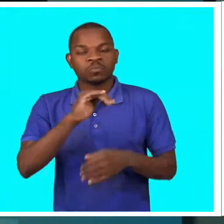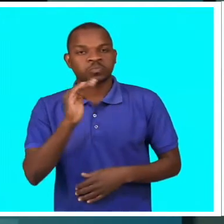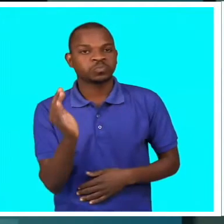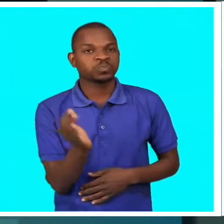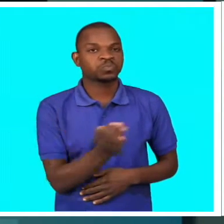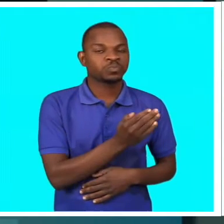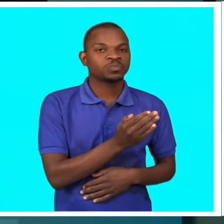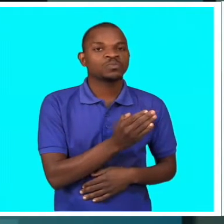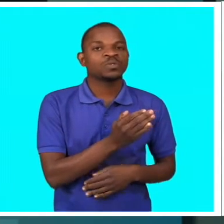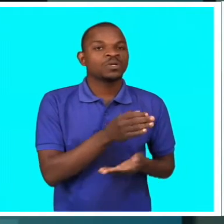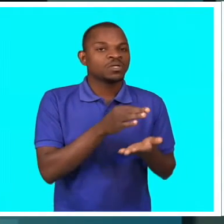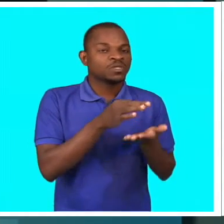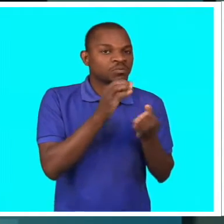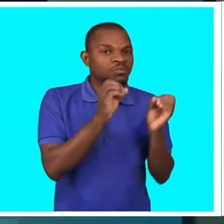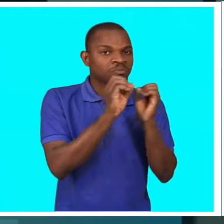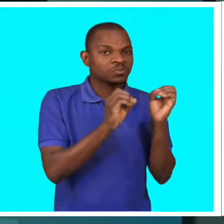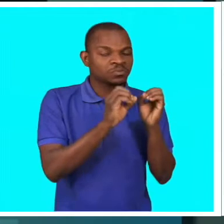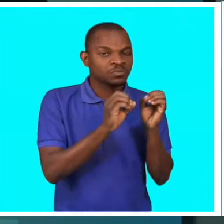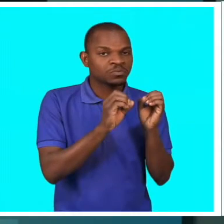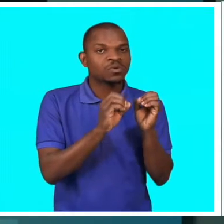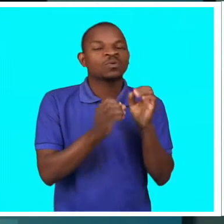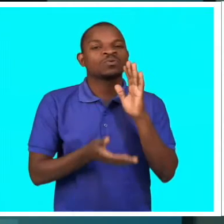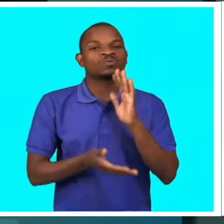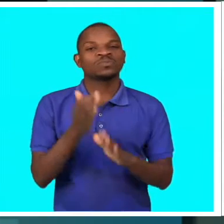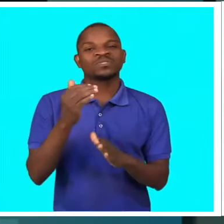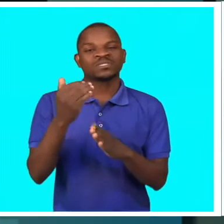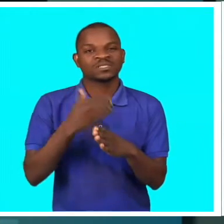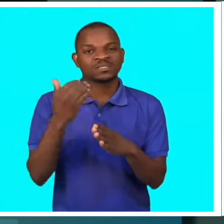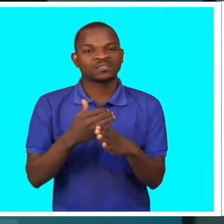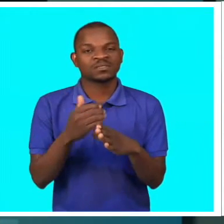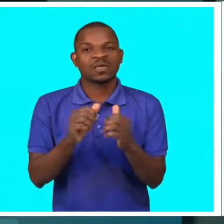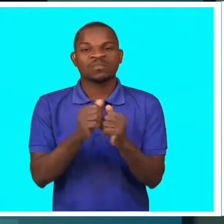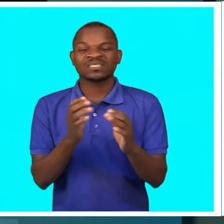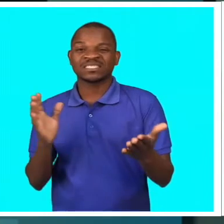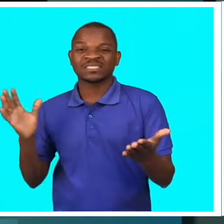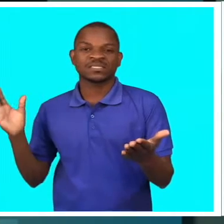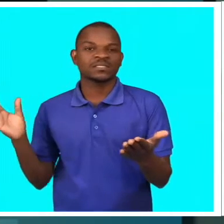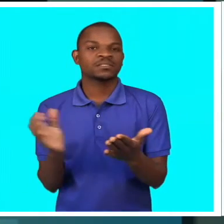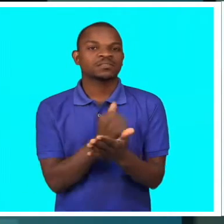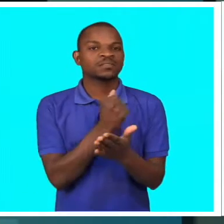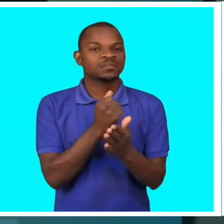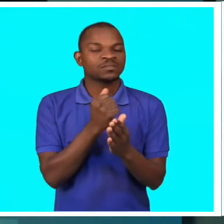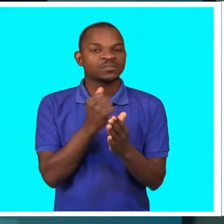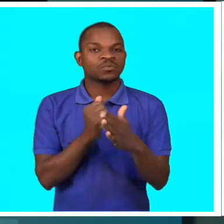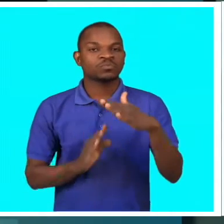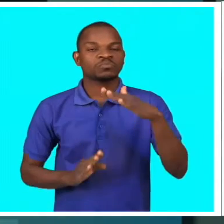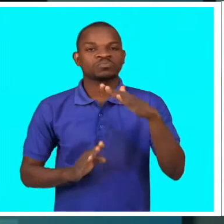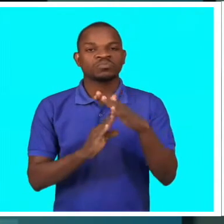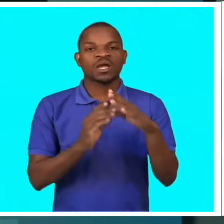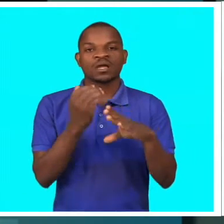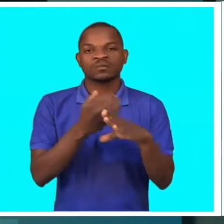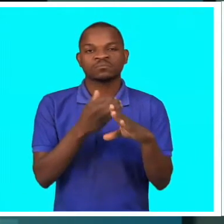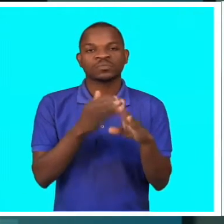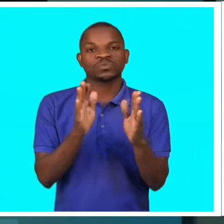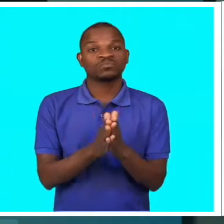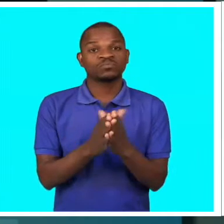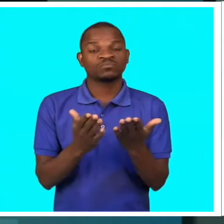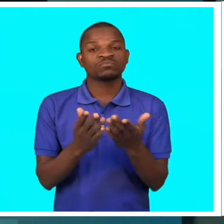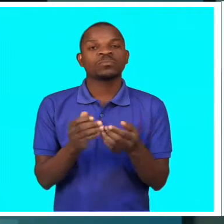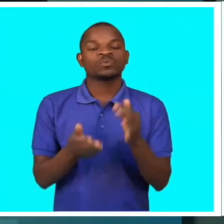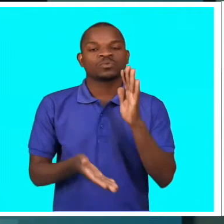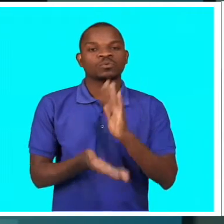e não toma um pequeno almoço e depois sai e vem para o treino. Não consegue atingir o seu limite em termos de treinamento